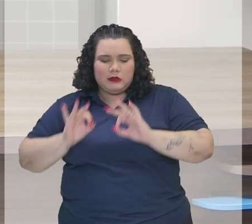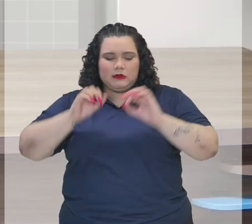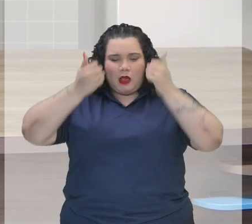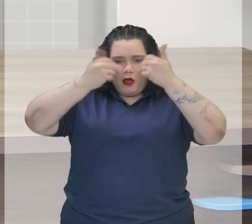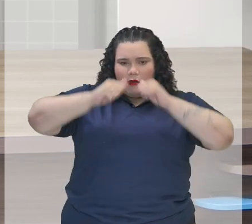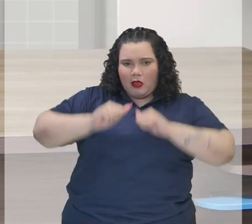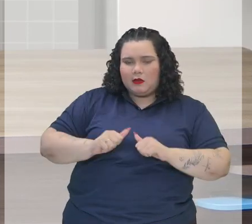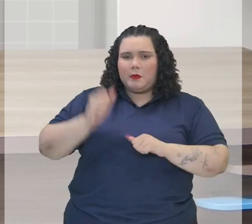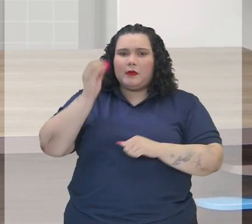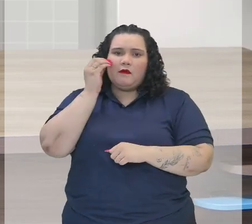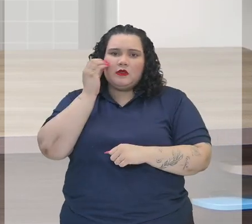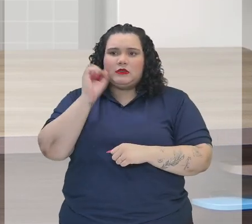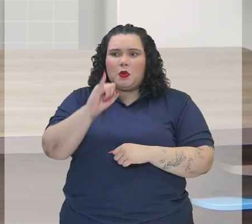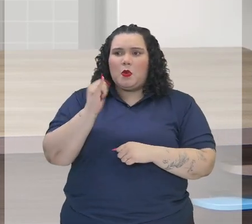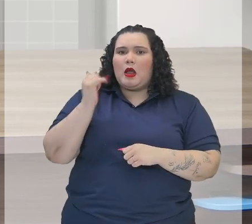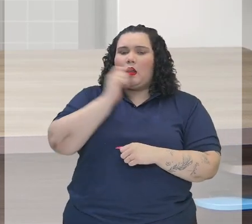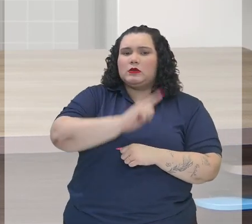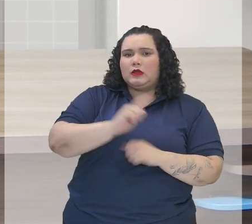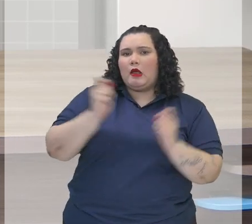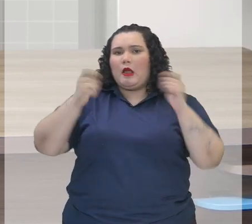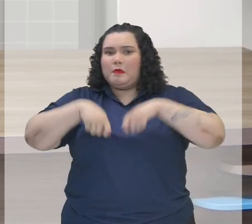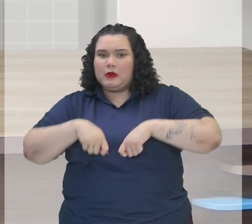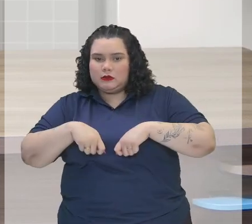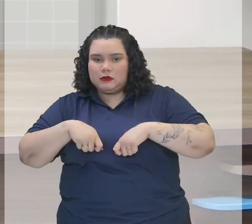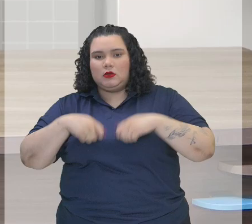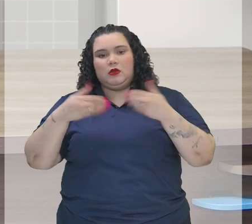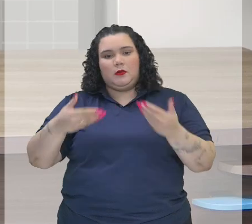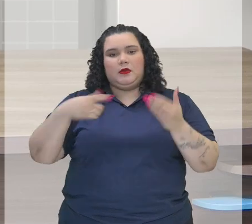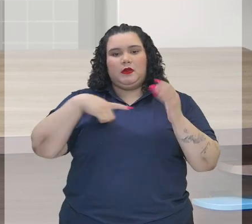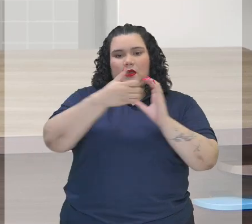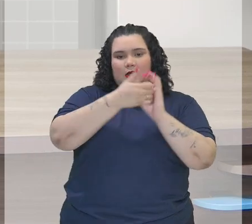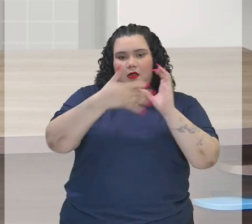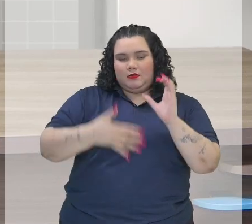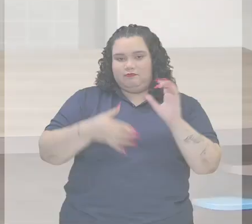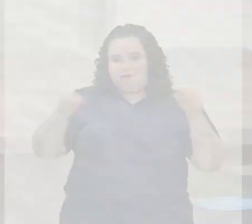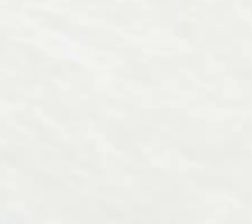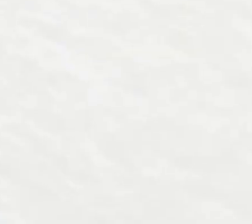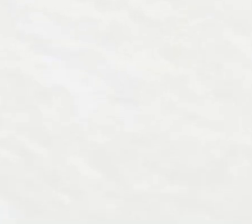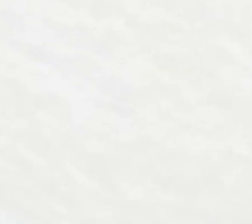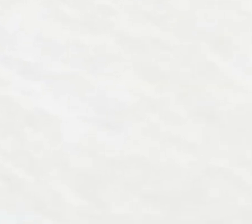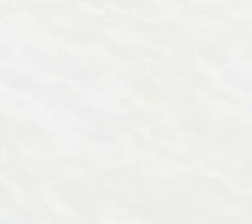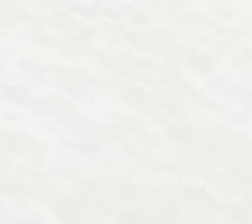em relação ao seu desempenho. Aí a gente tem os aspectos relacionados à metacognição.